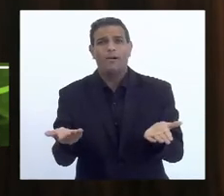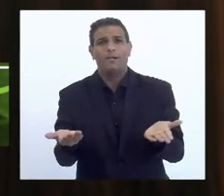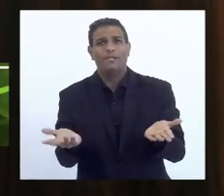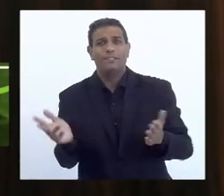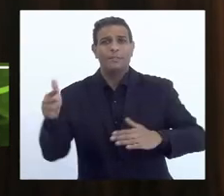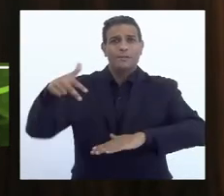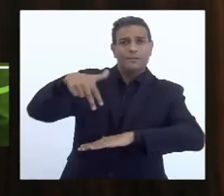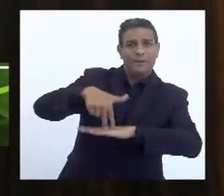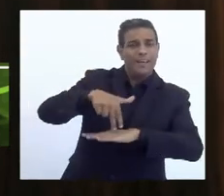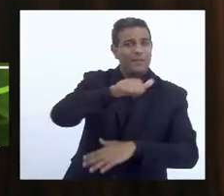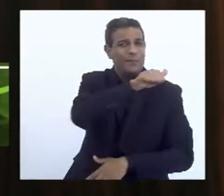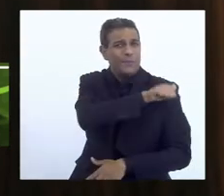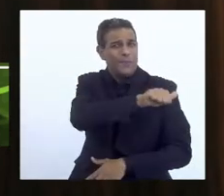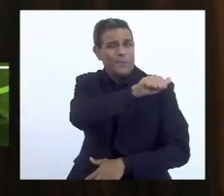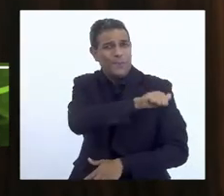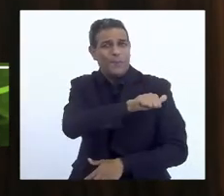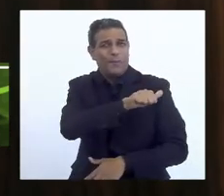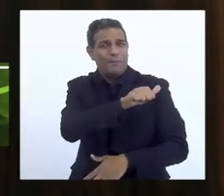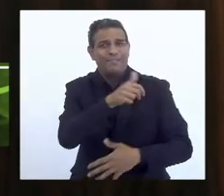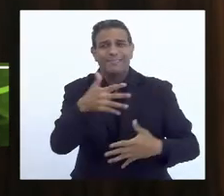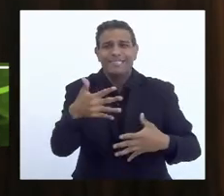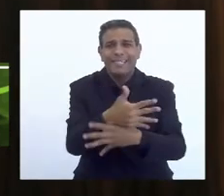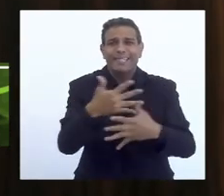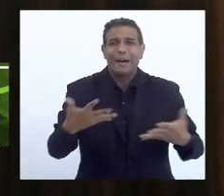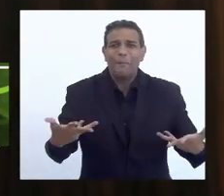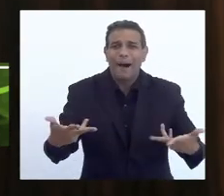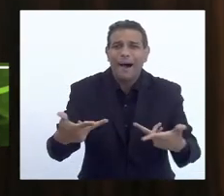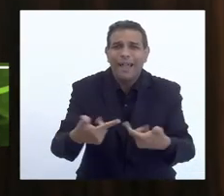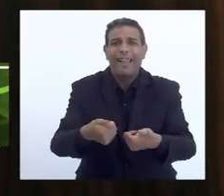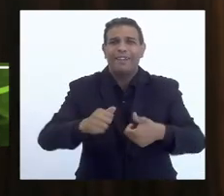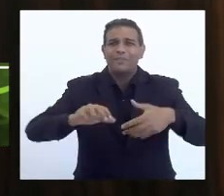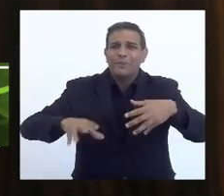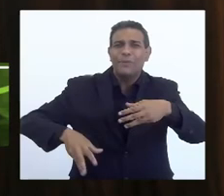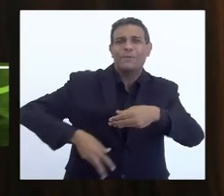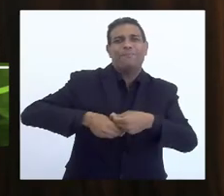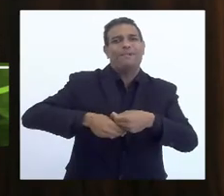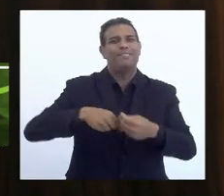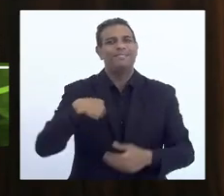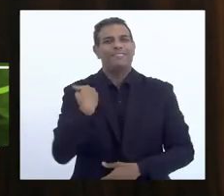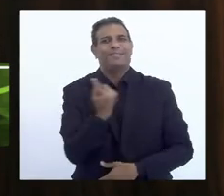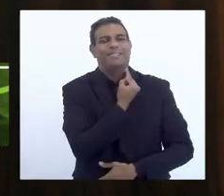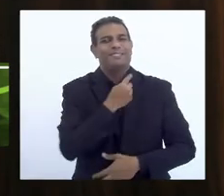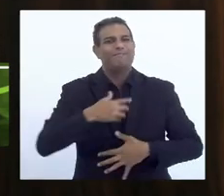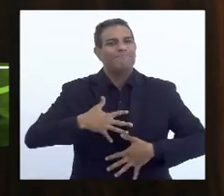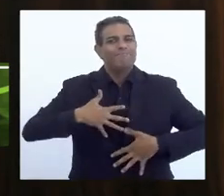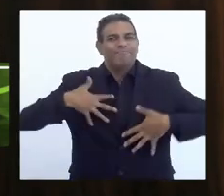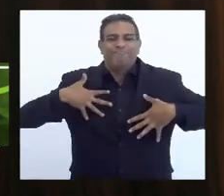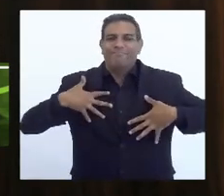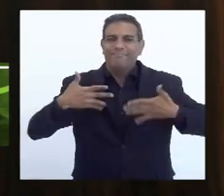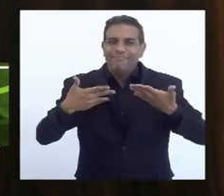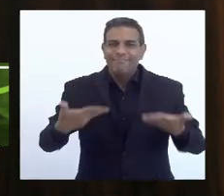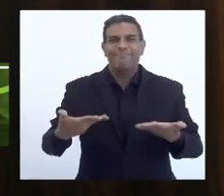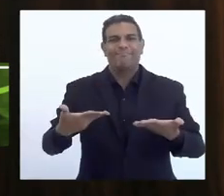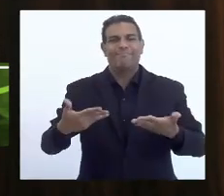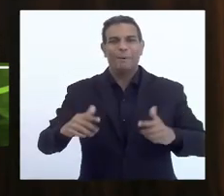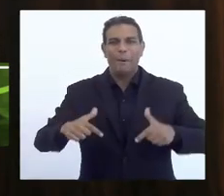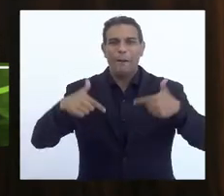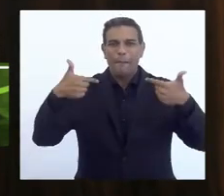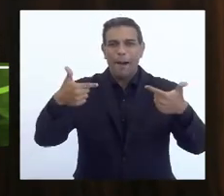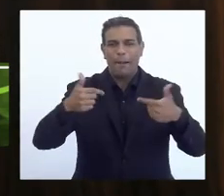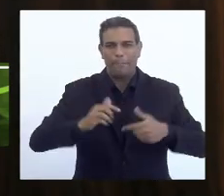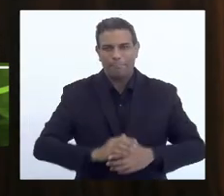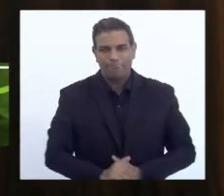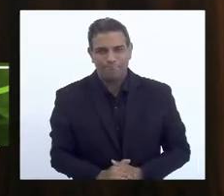Rio de Janeiro, cidade maravilhosa, nos fazer abrilhantar essa atividade.